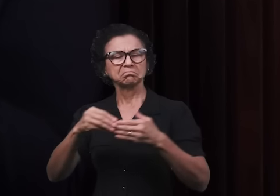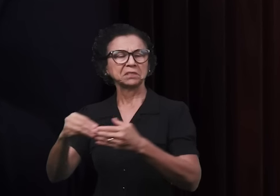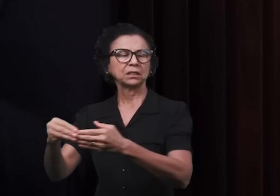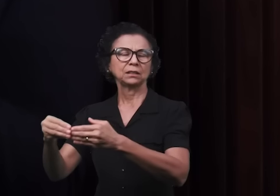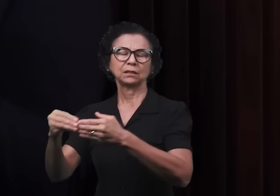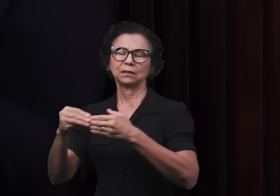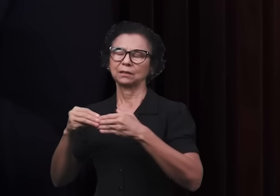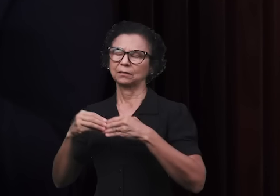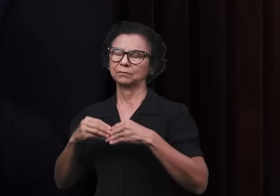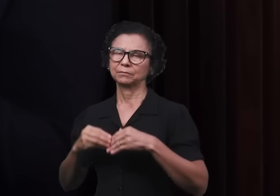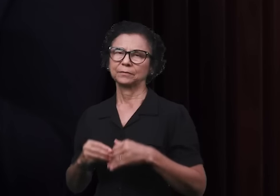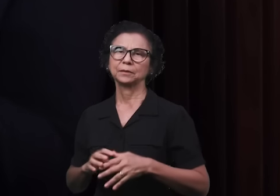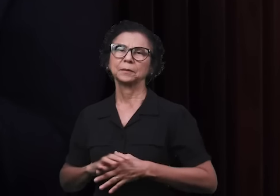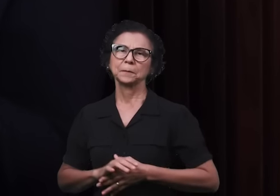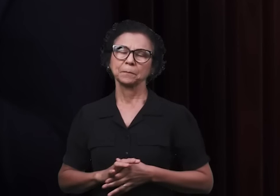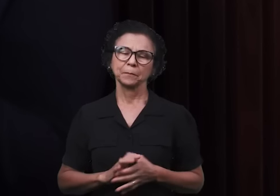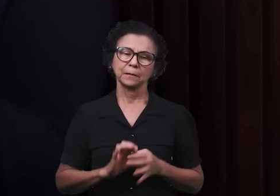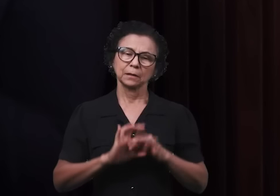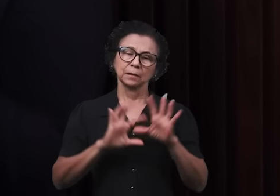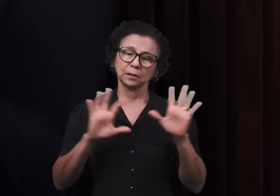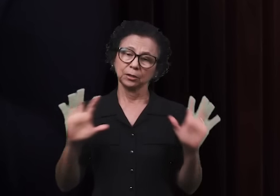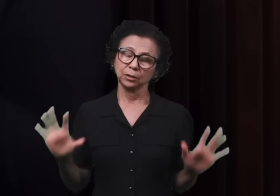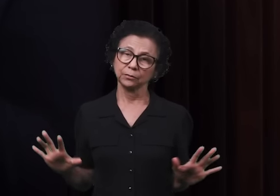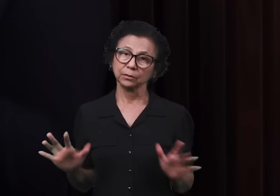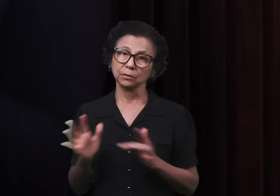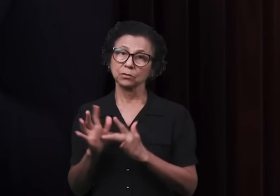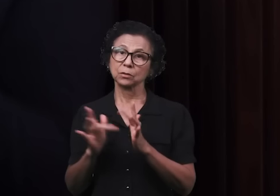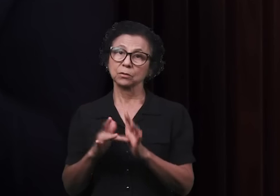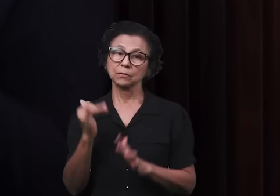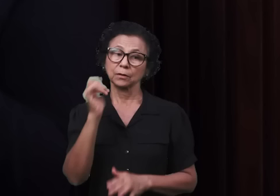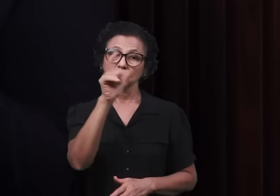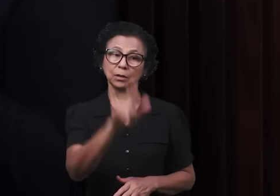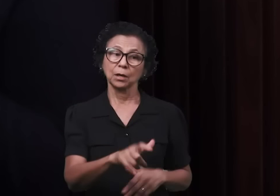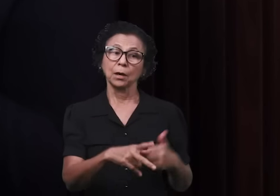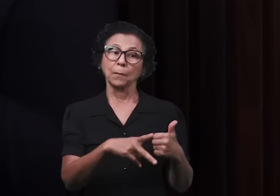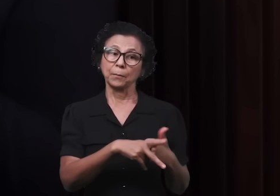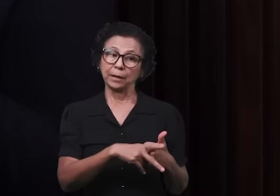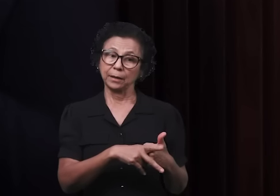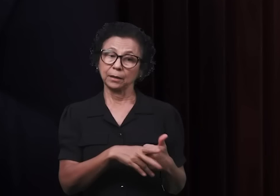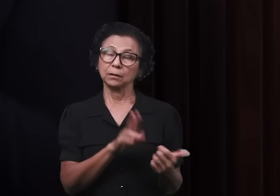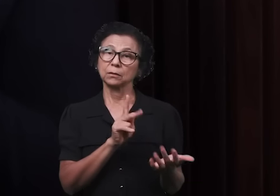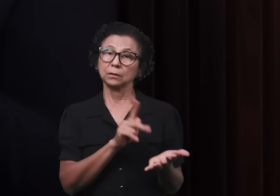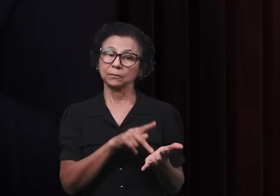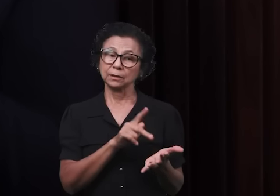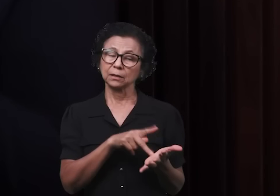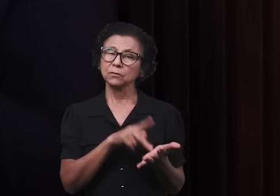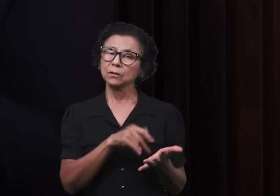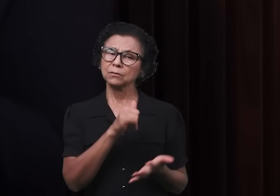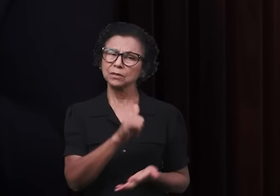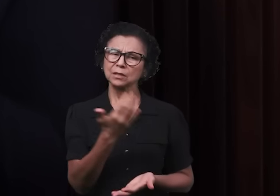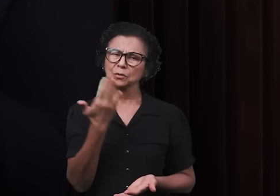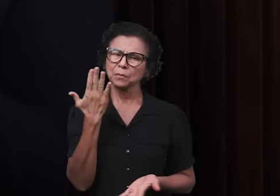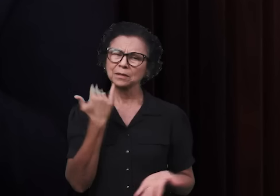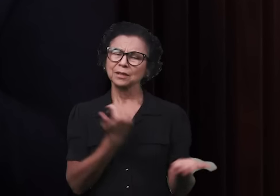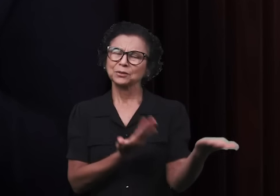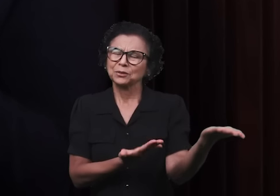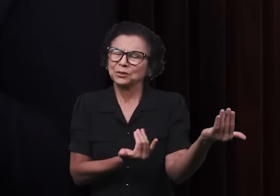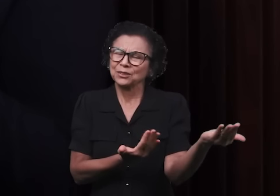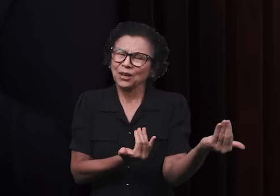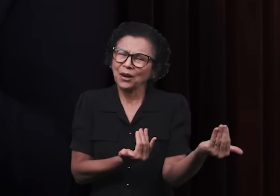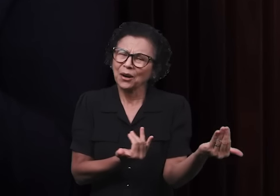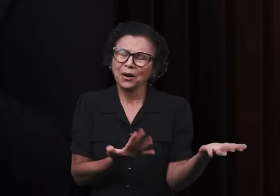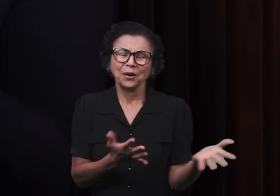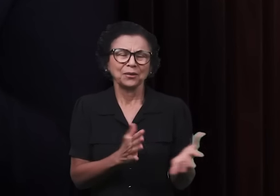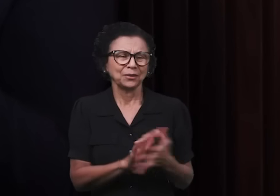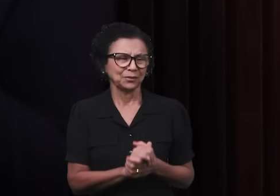né, que foi deixada de Jesus a Pedro. Na verdade te digo que quando eras mais moço, te cingias a ti mesmo